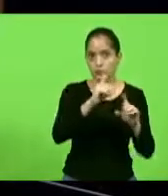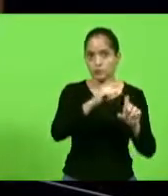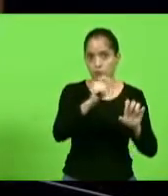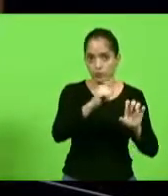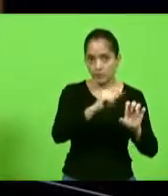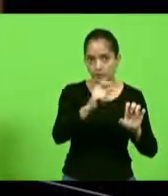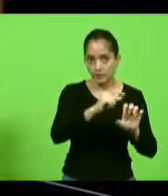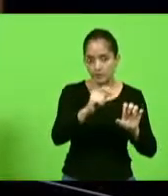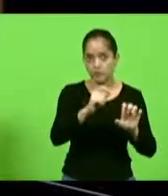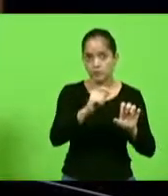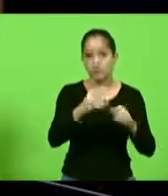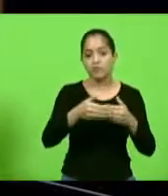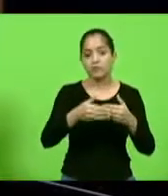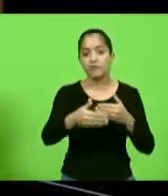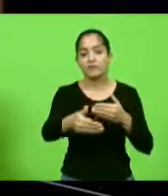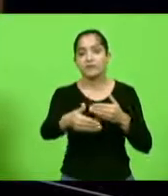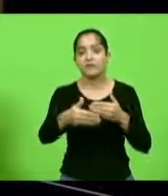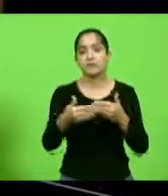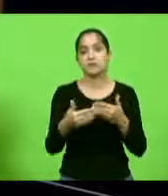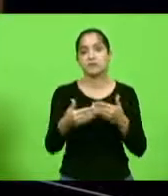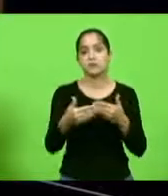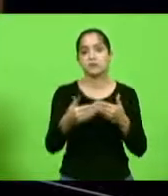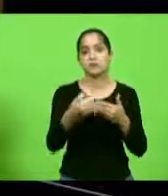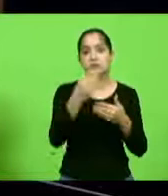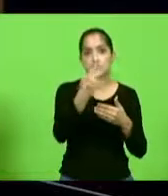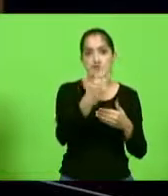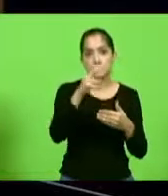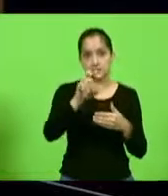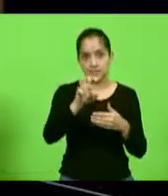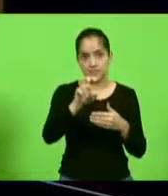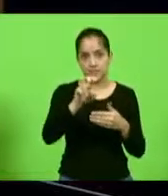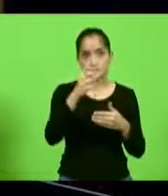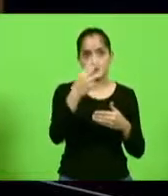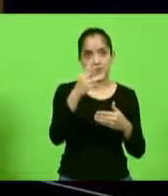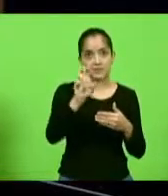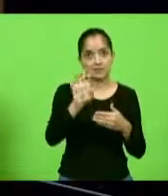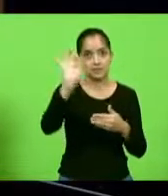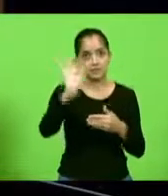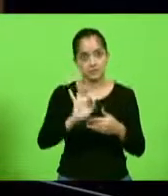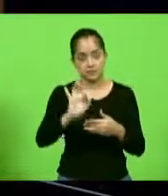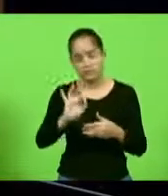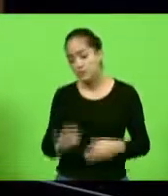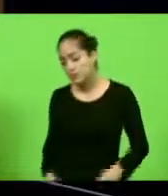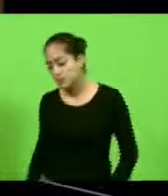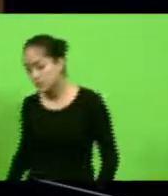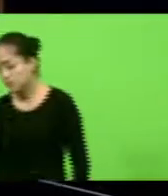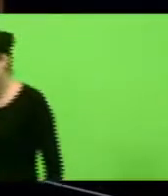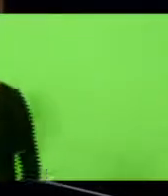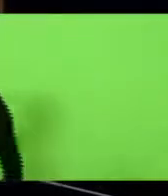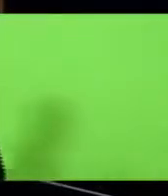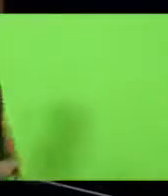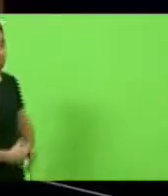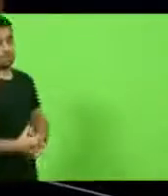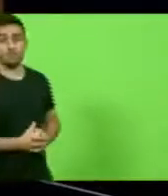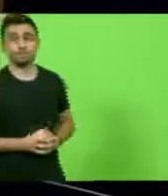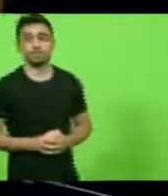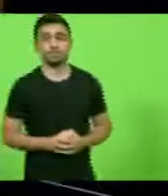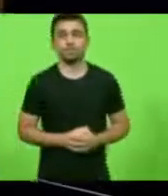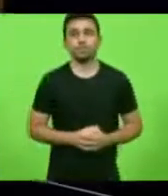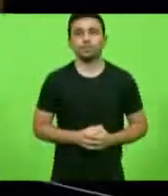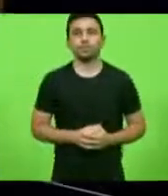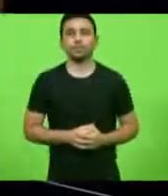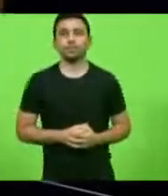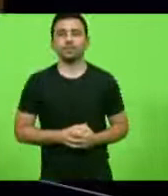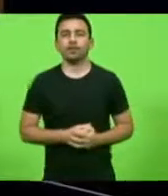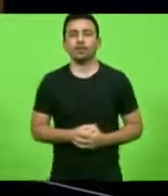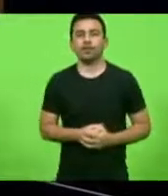vai ter entre 25% e 35% de juros. Se o governo vai